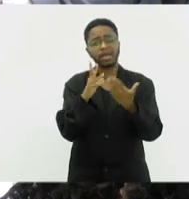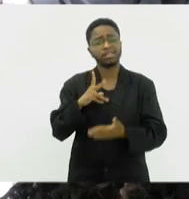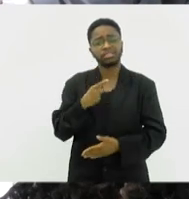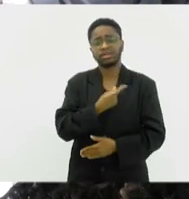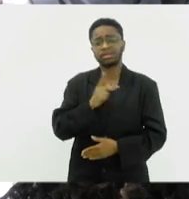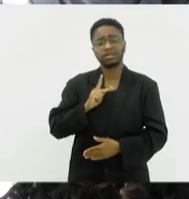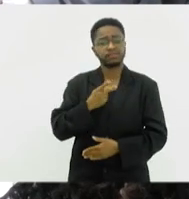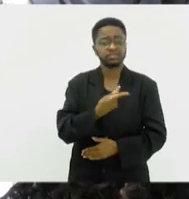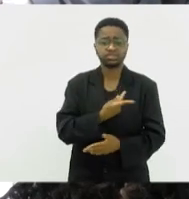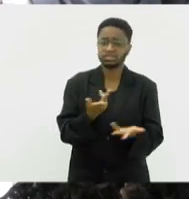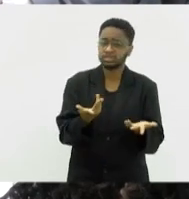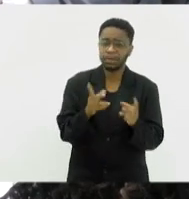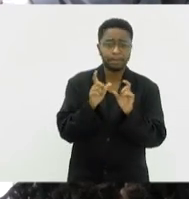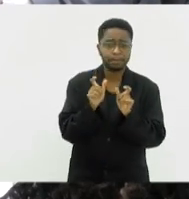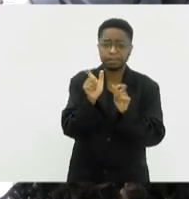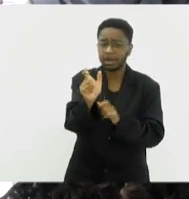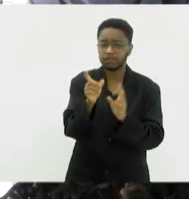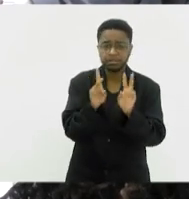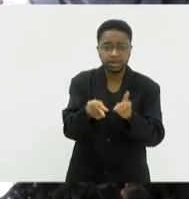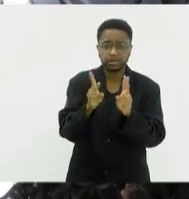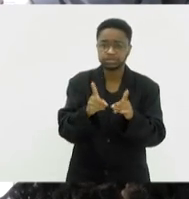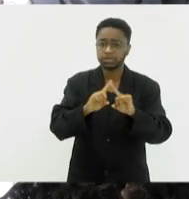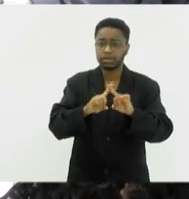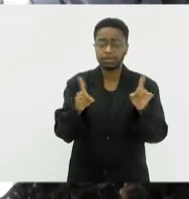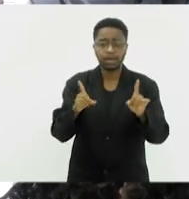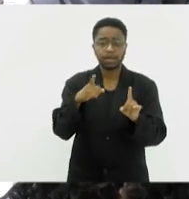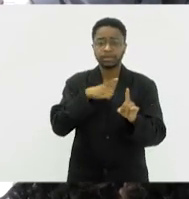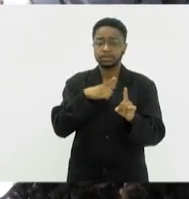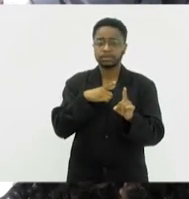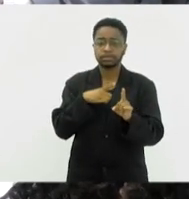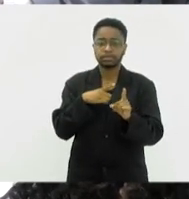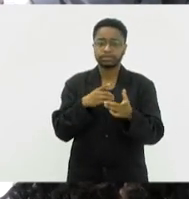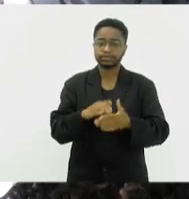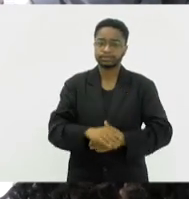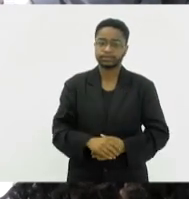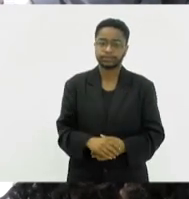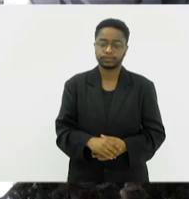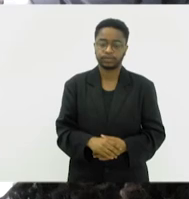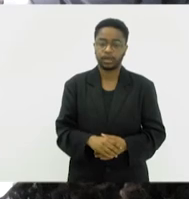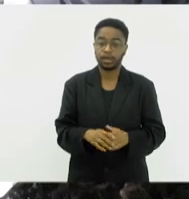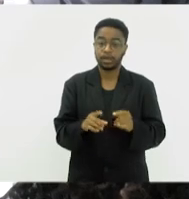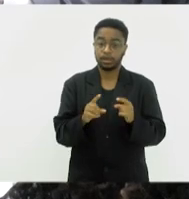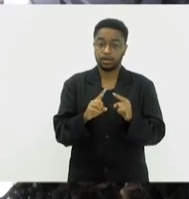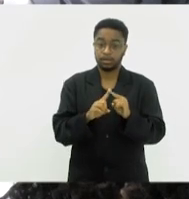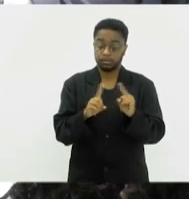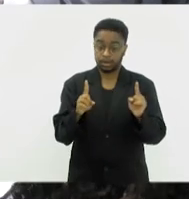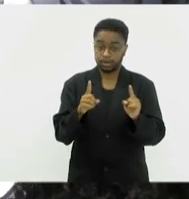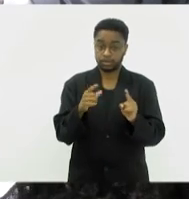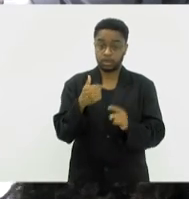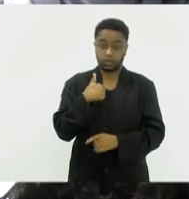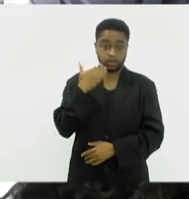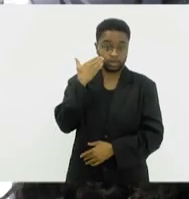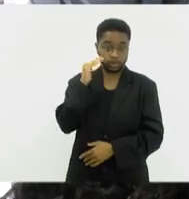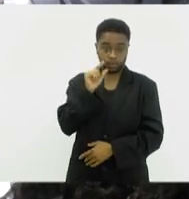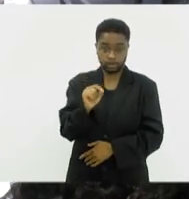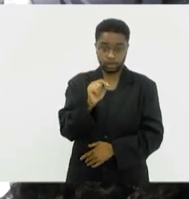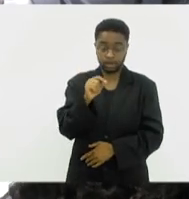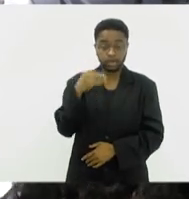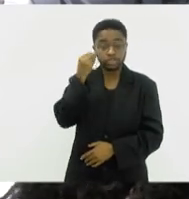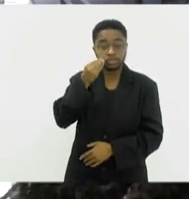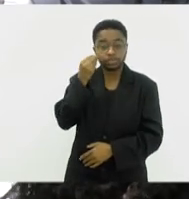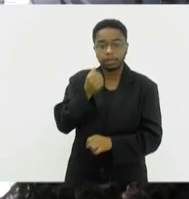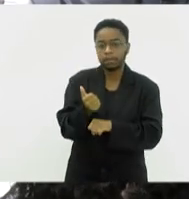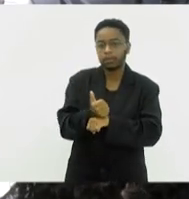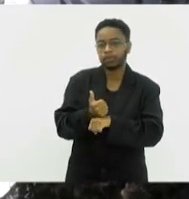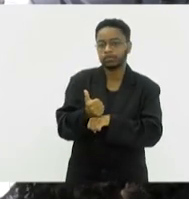então, e travesti. Então, é o mesmo profissional, termo, só que aqui um tem carga emocional. Deputada Dani, eu estou partindo do pressuposto que isso é uma experiência